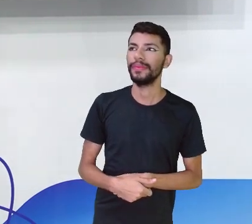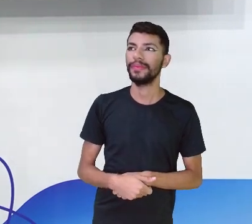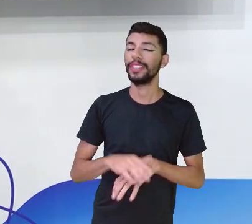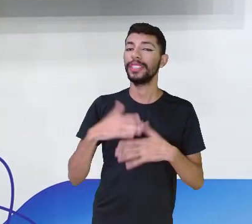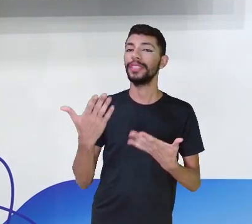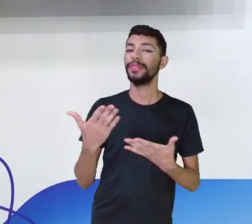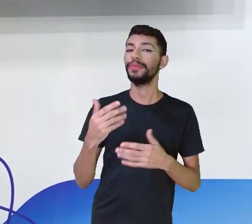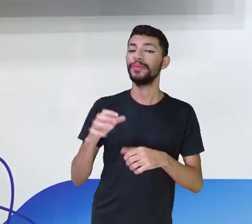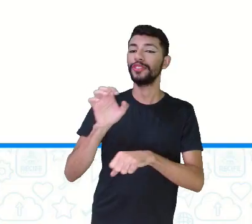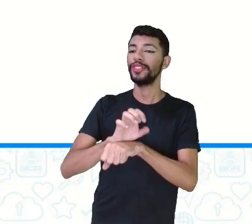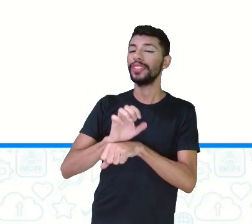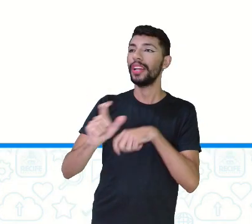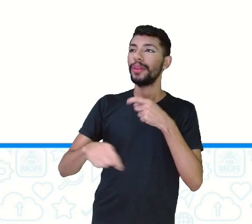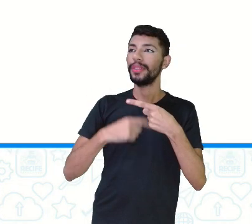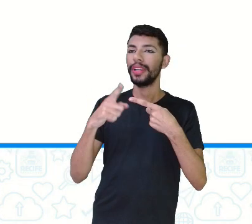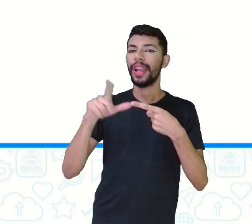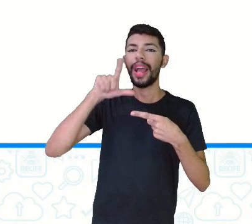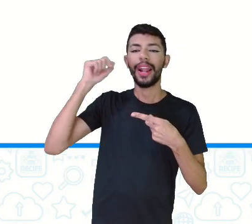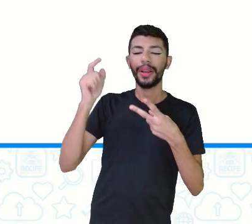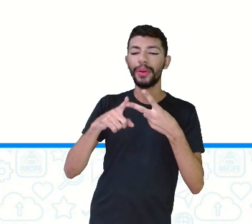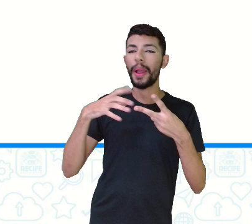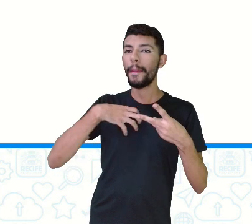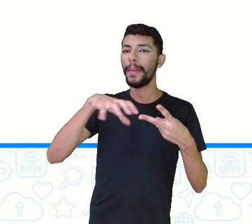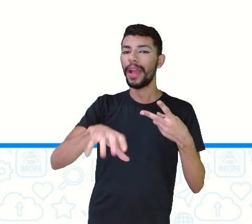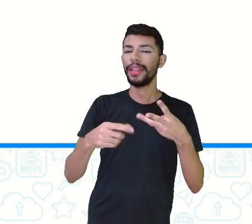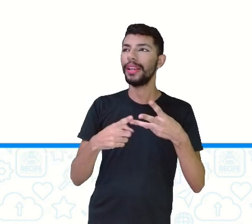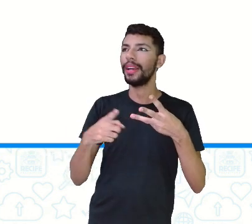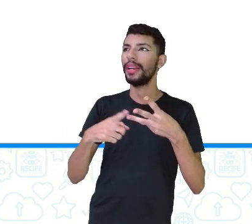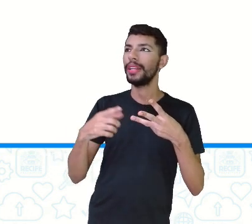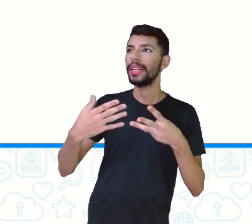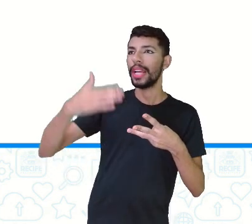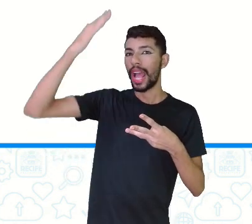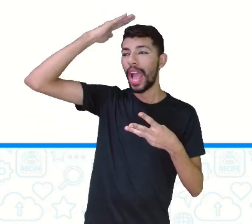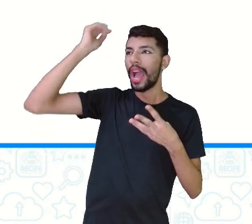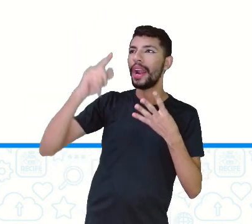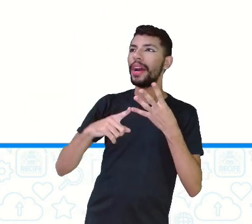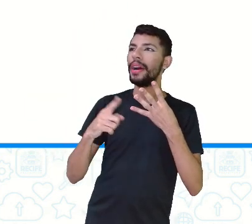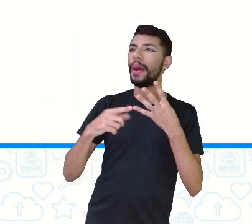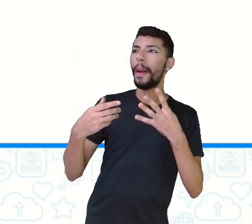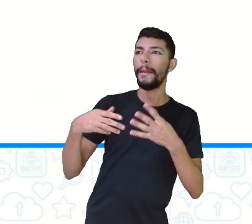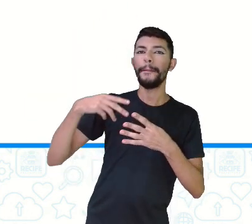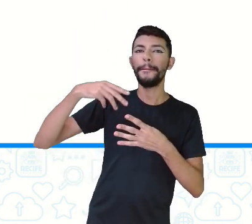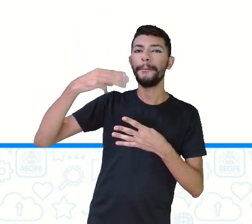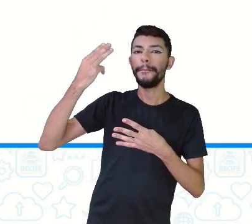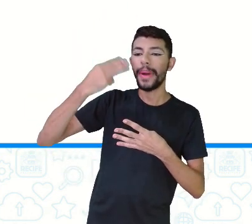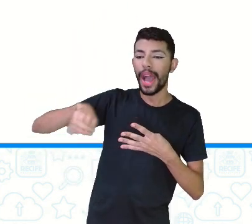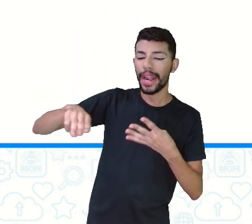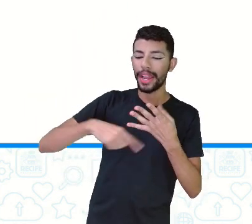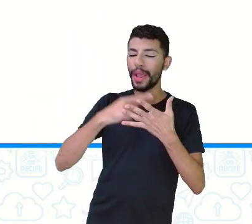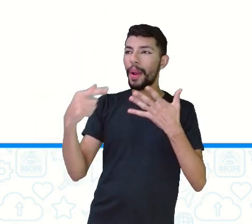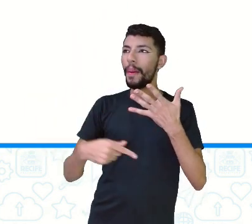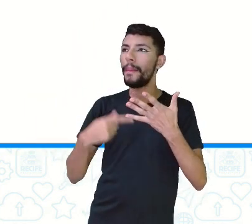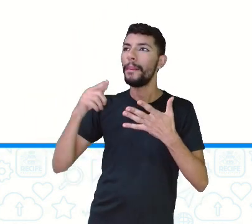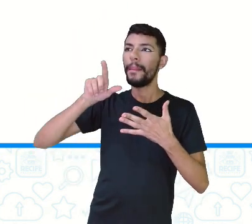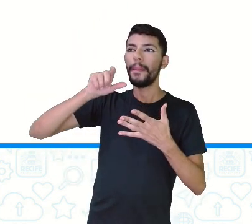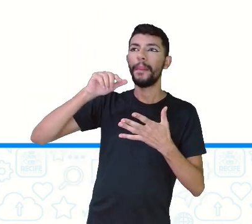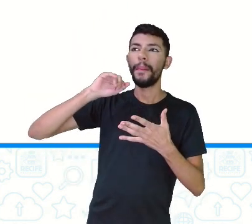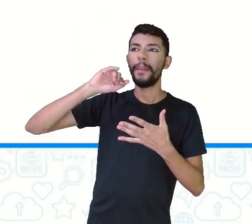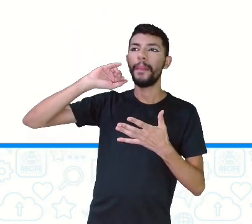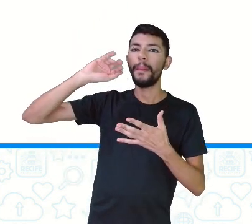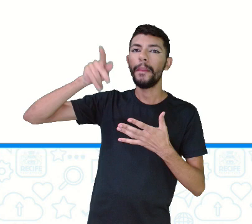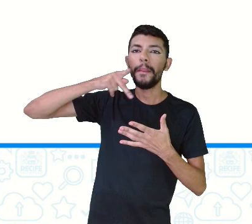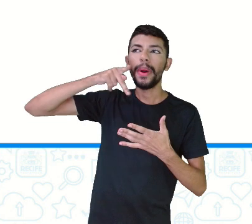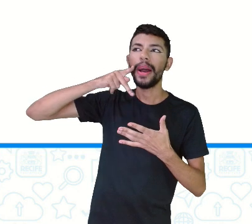os estados do Nordeste são Alagoas, Bahia, Ceará, Maranhão, Paraíba, nosso